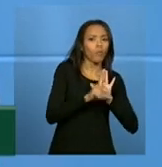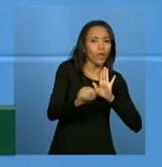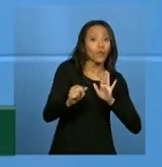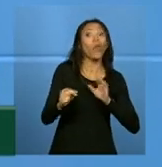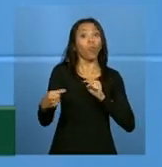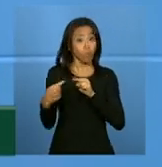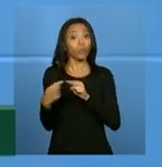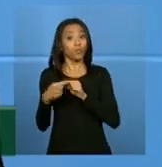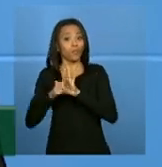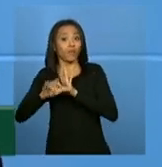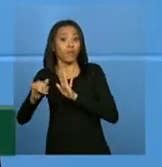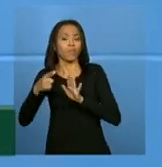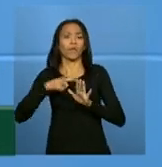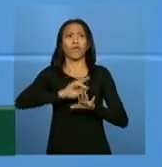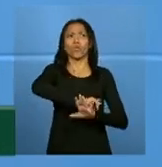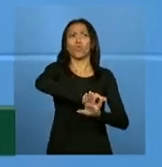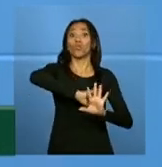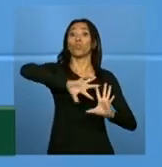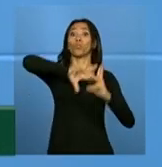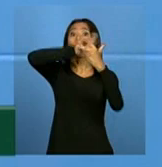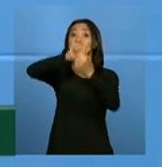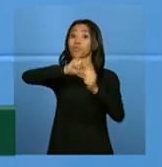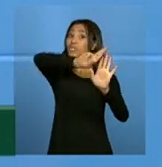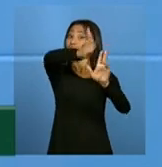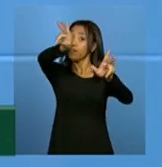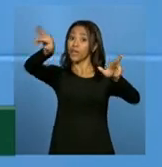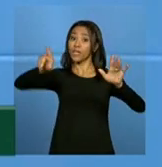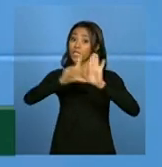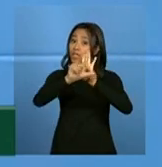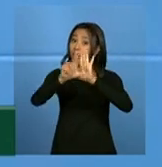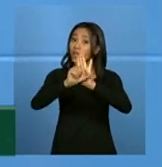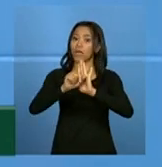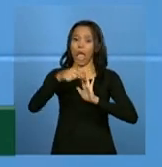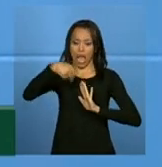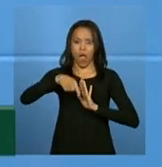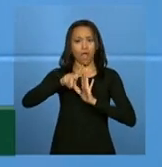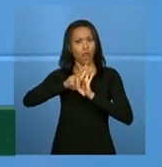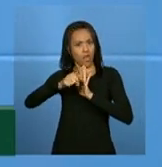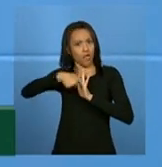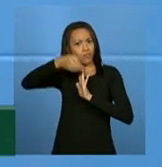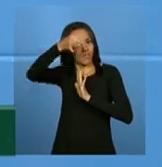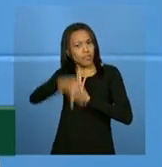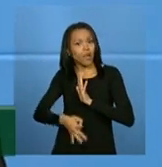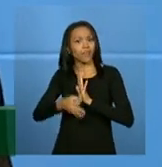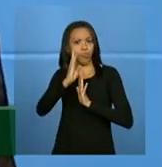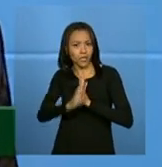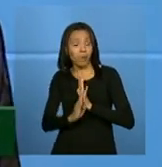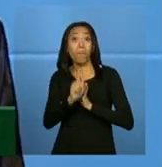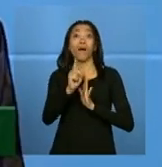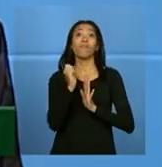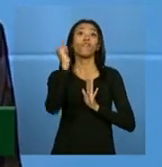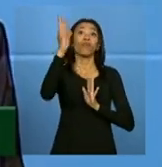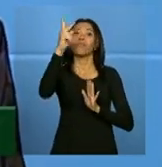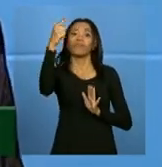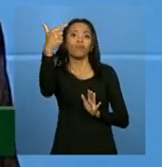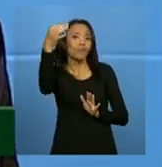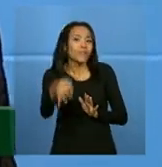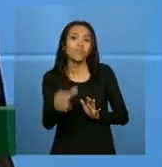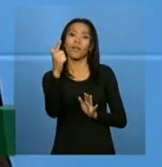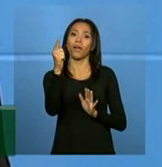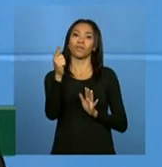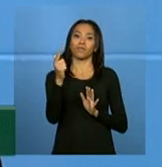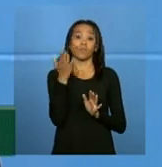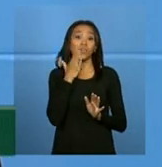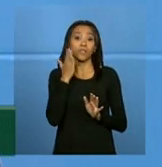legislação diferente no mundo. O que é ilegal no Brasil pode não ser ilegal em outros países. Nós queremos saber quantas crianças estão trabalhando,